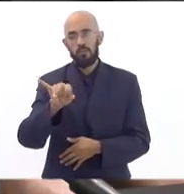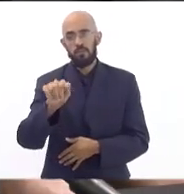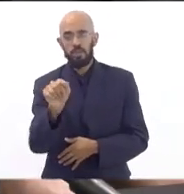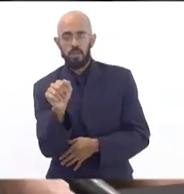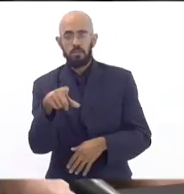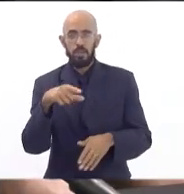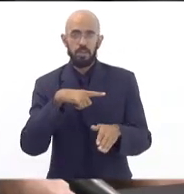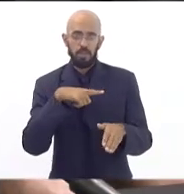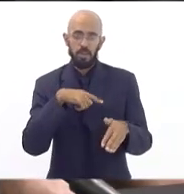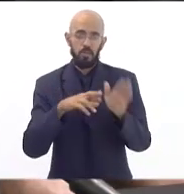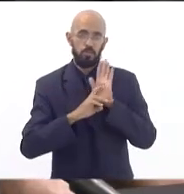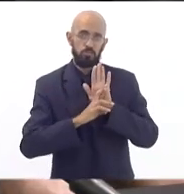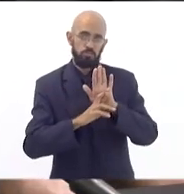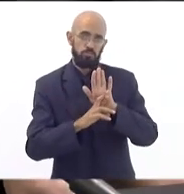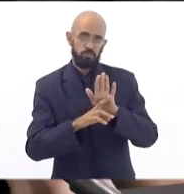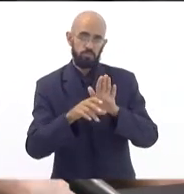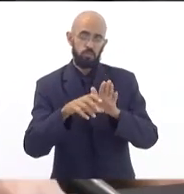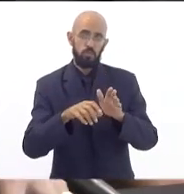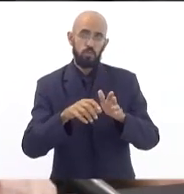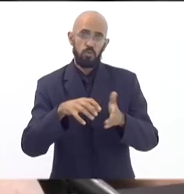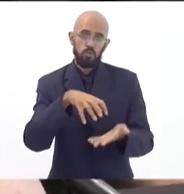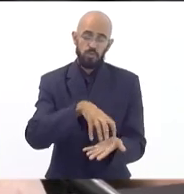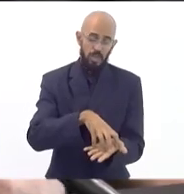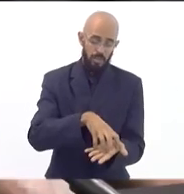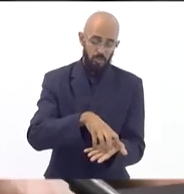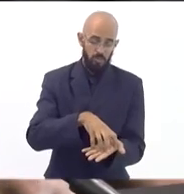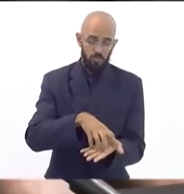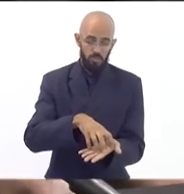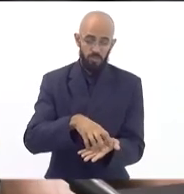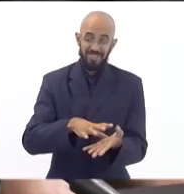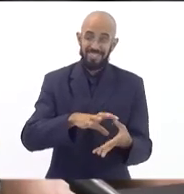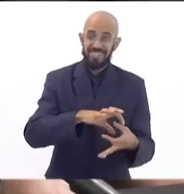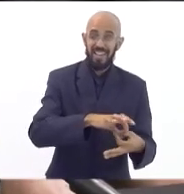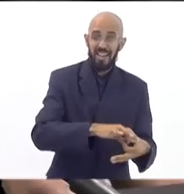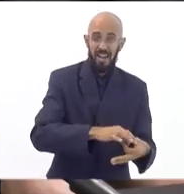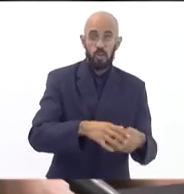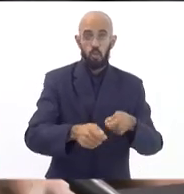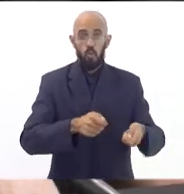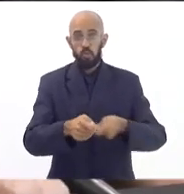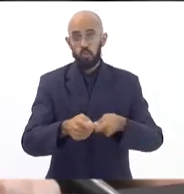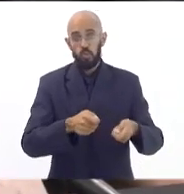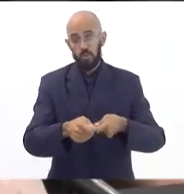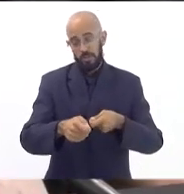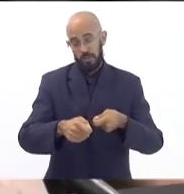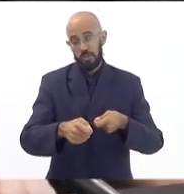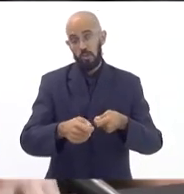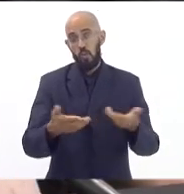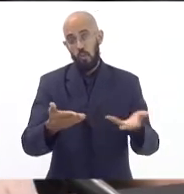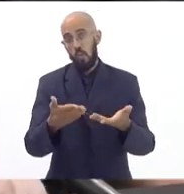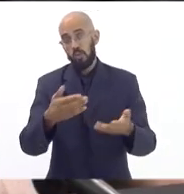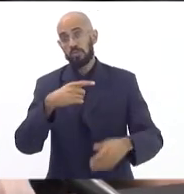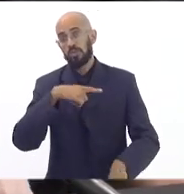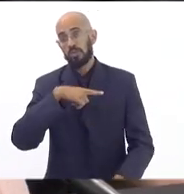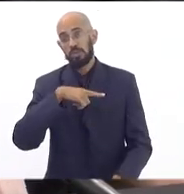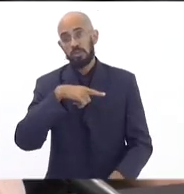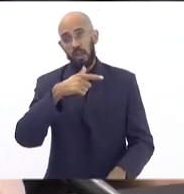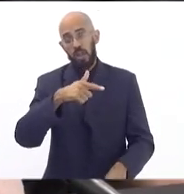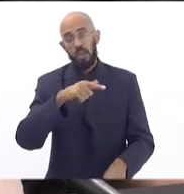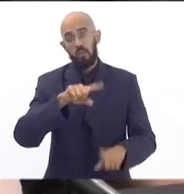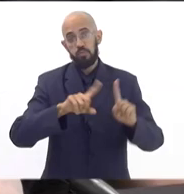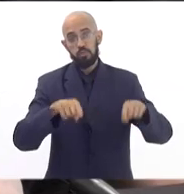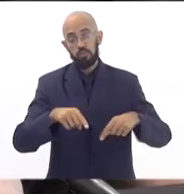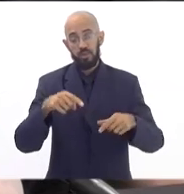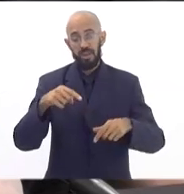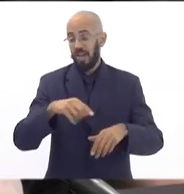Centro Integrado de comando e controle Então hoje a SuperVia 24 horas tem um funcionário dentro do Centro